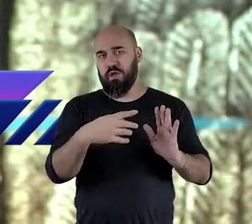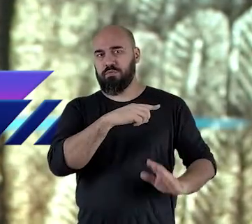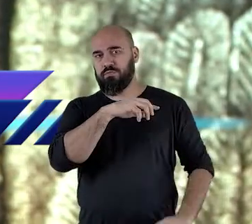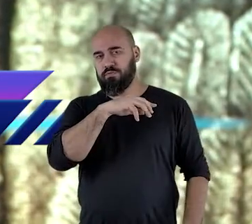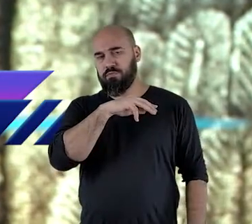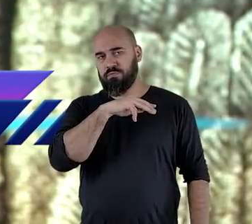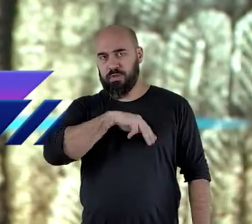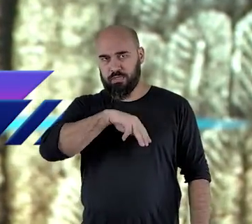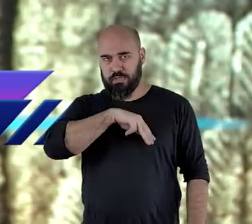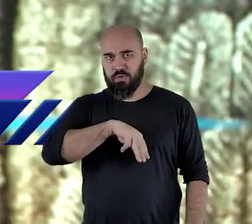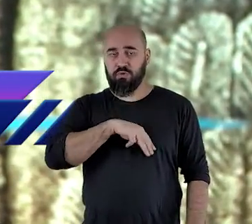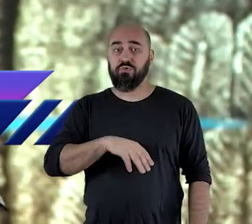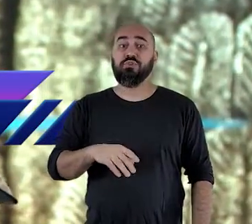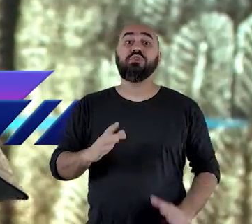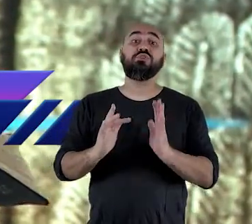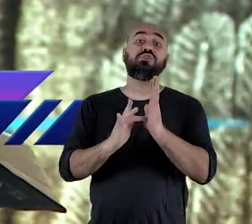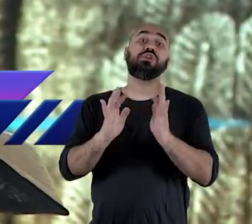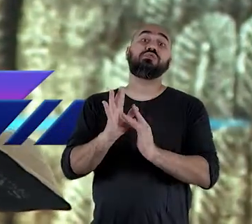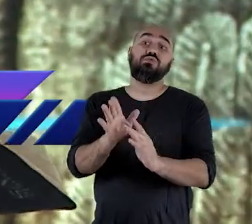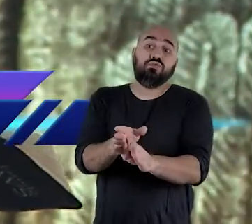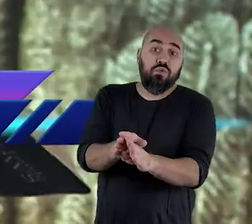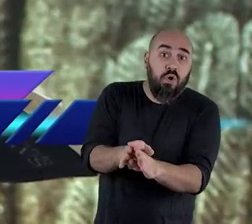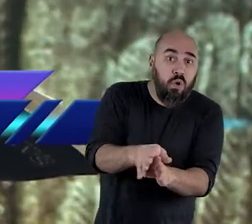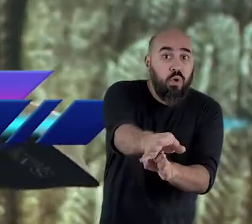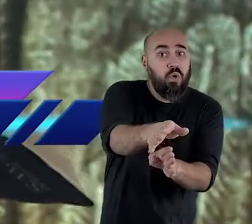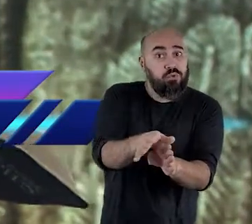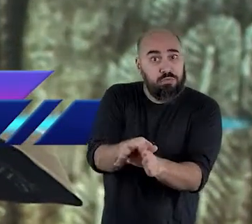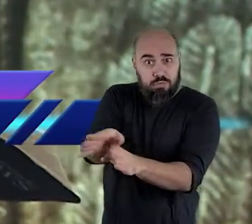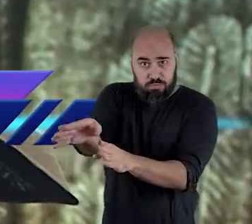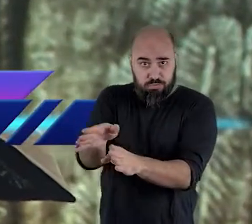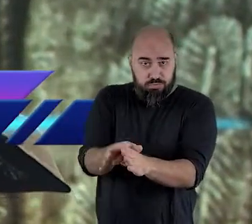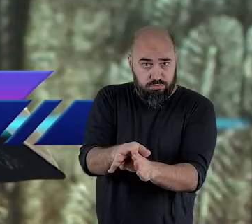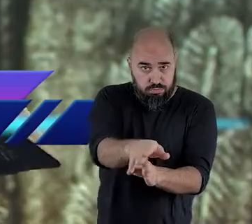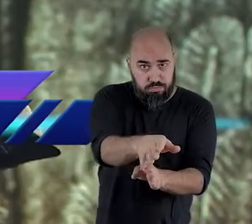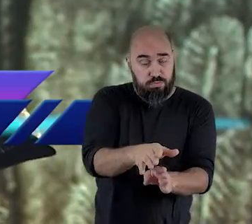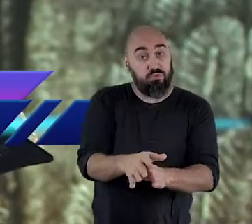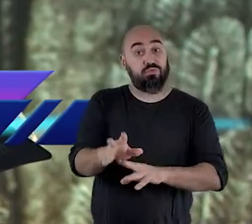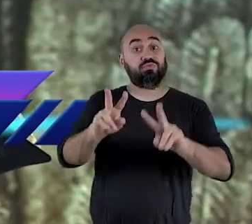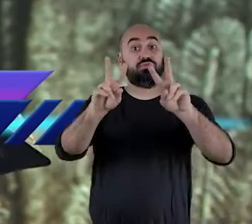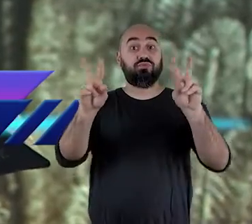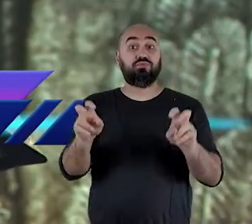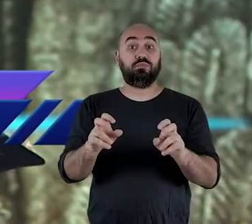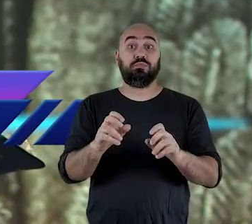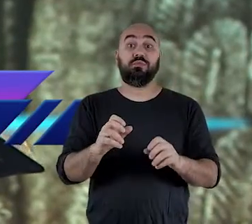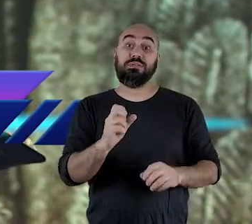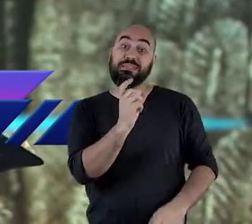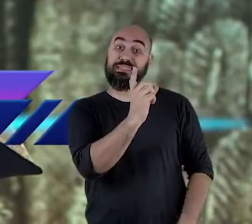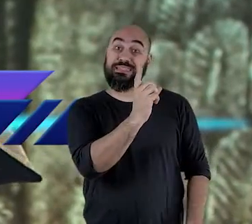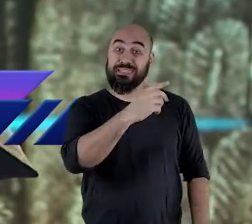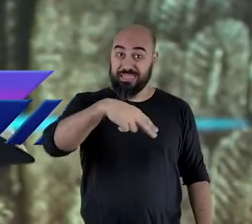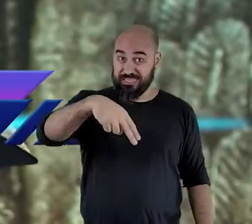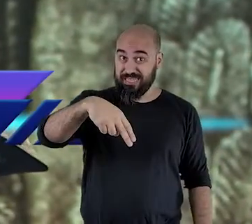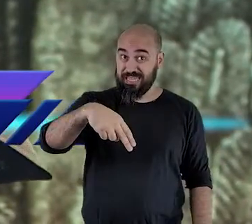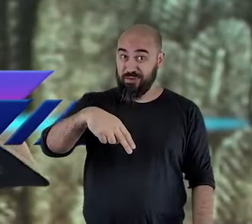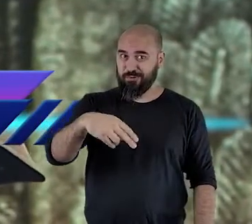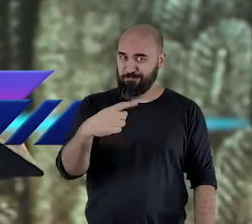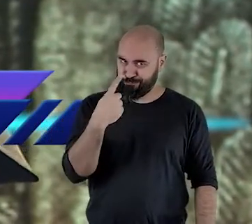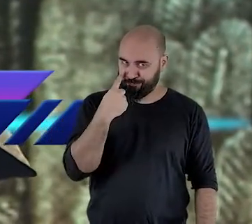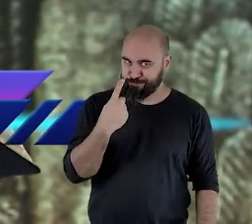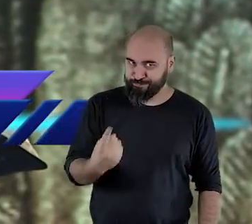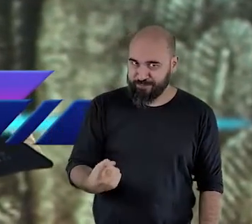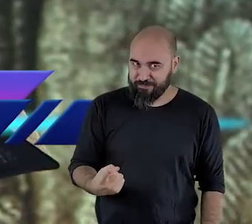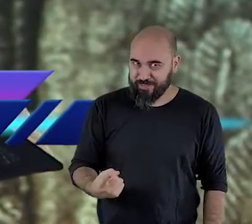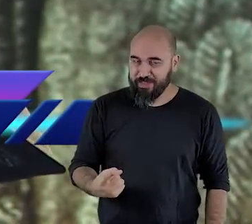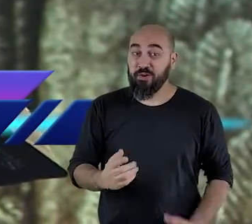encontramos Jesus dando um conselho específico com relação ao livro de Daniel. Vamos à Bíblia,